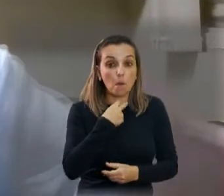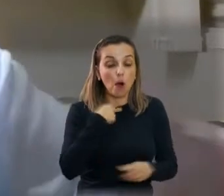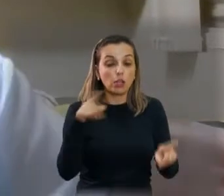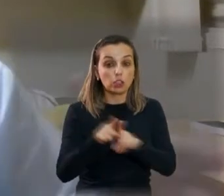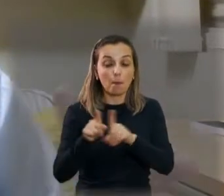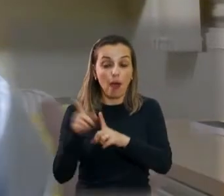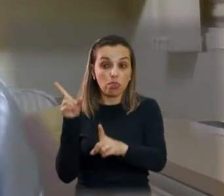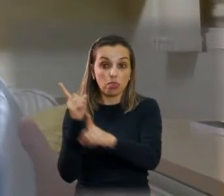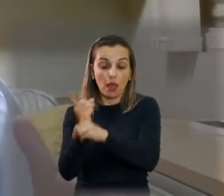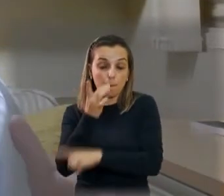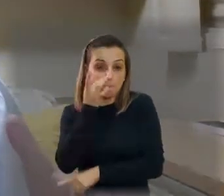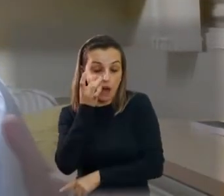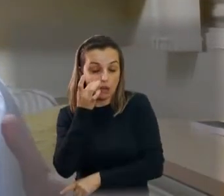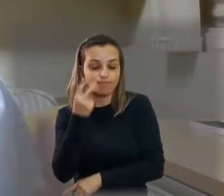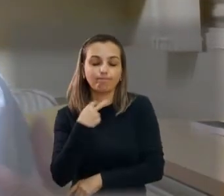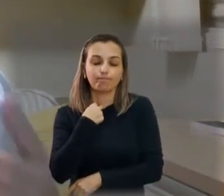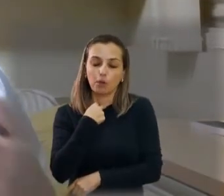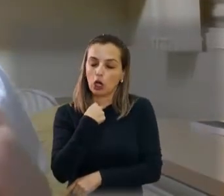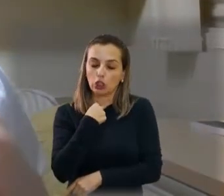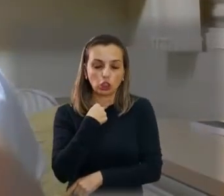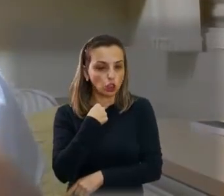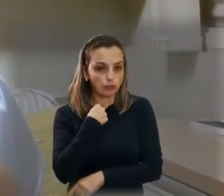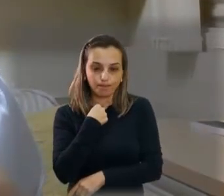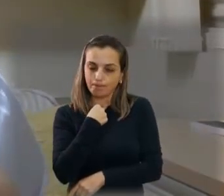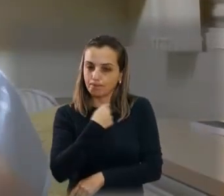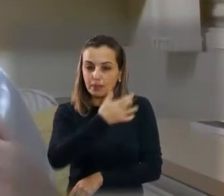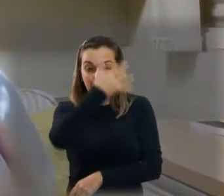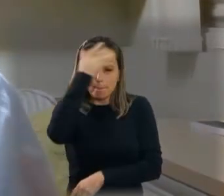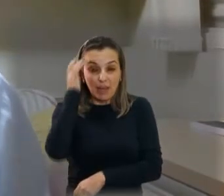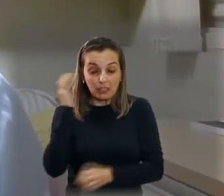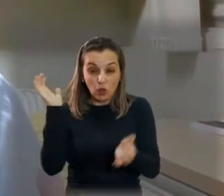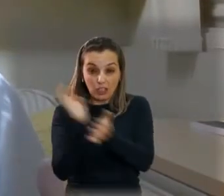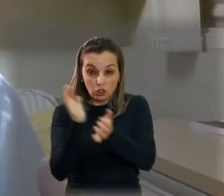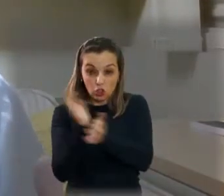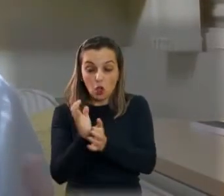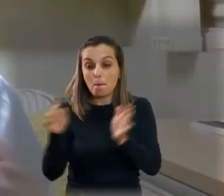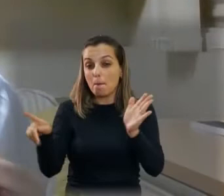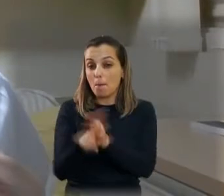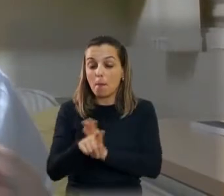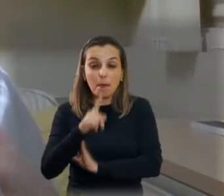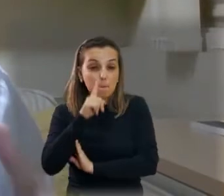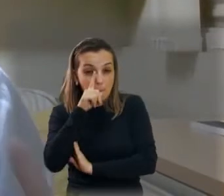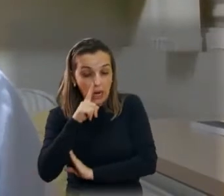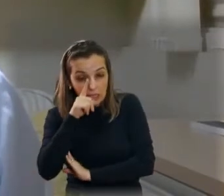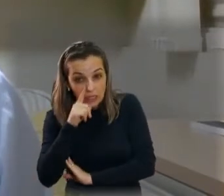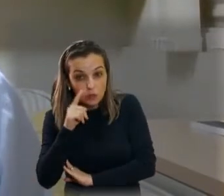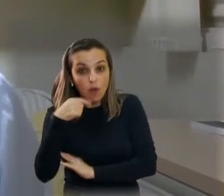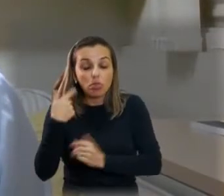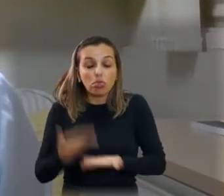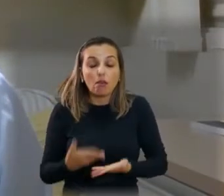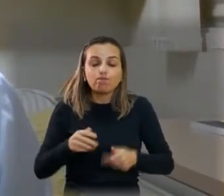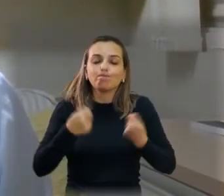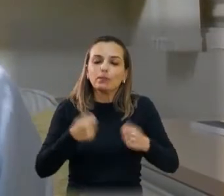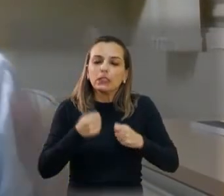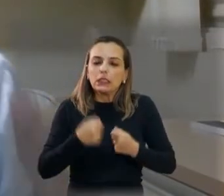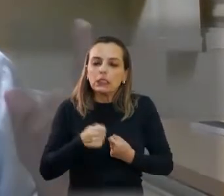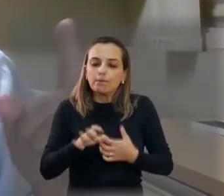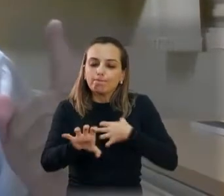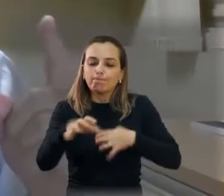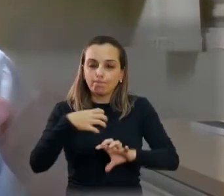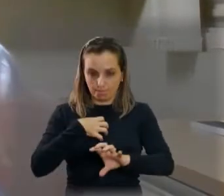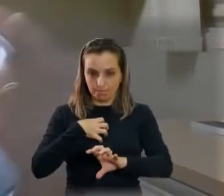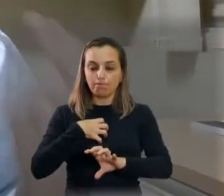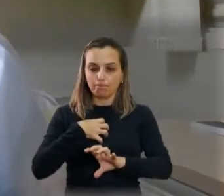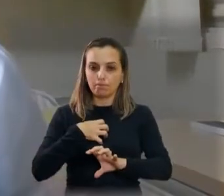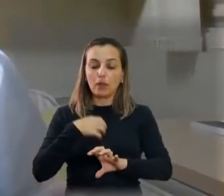atendimento ali do prédio da Defensoria Pública. Temos pessoas na nossa equipe também em situação de risco, então é preciso esse olhar. Agora,